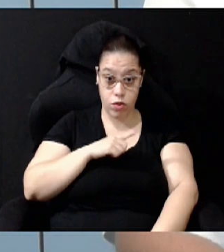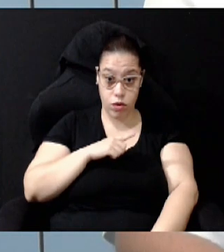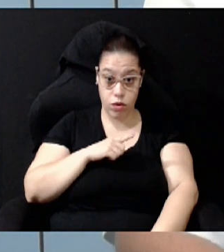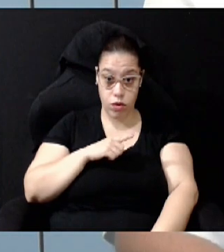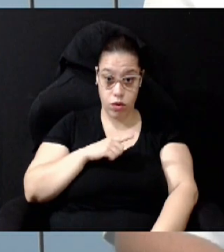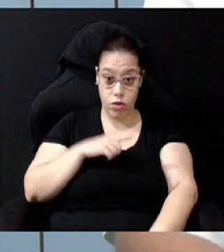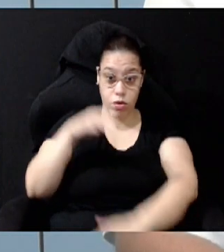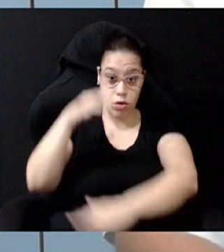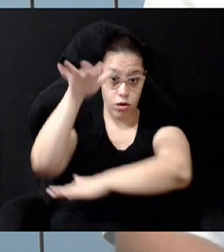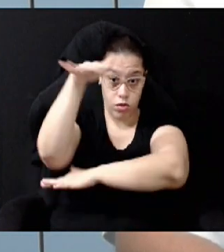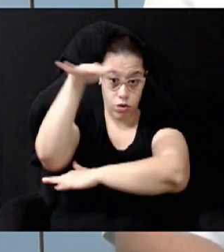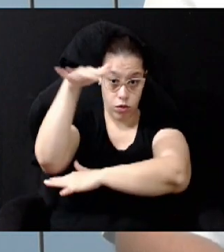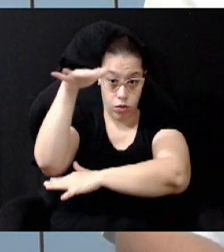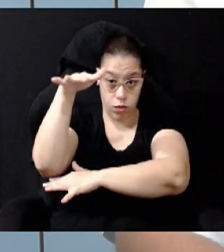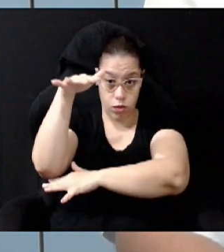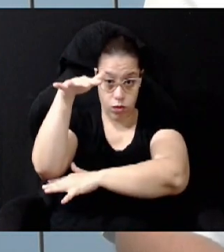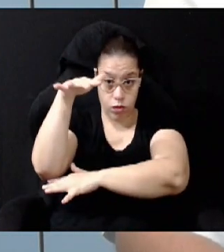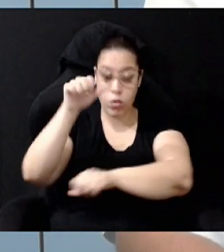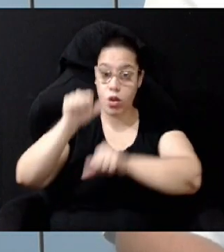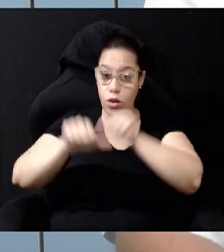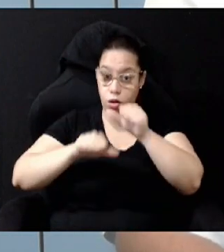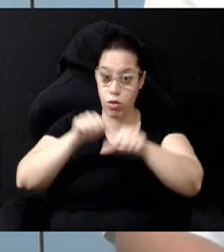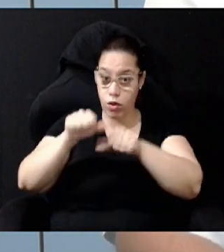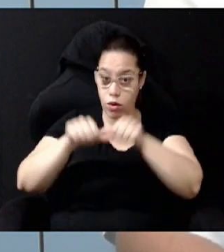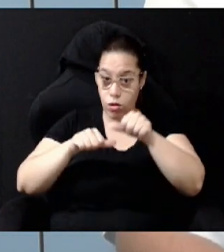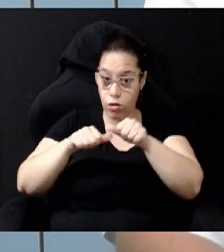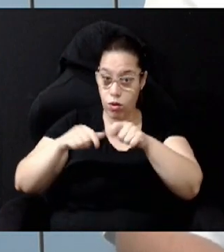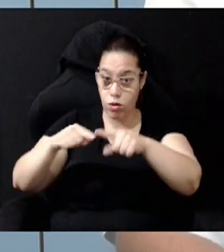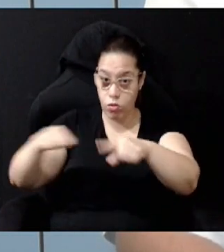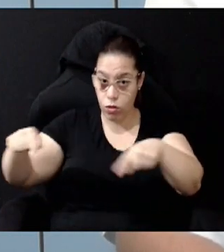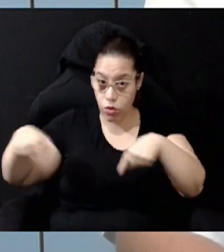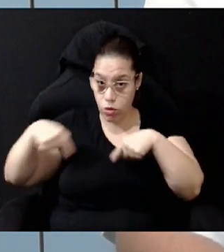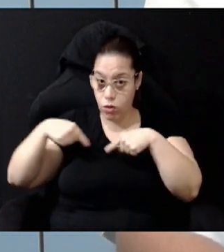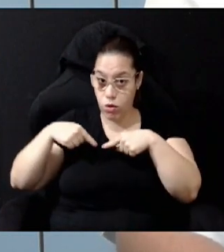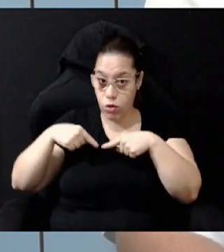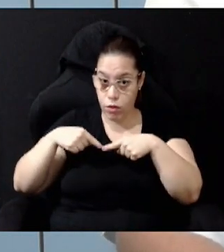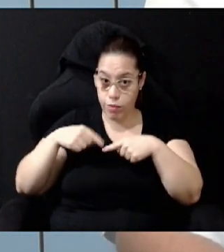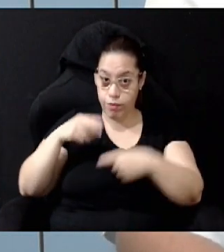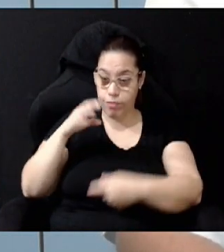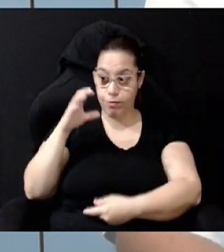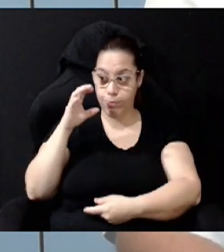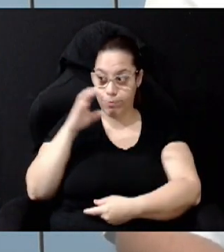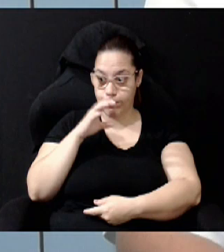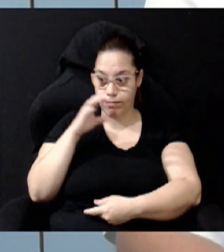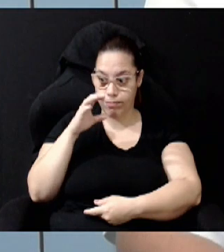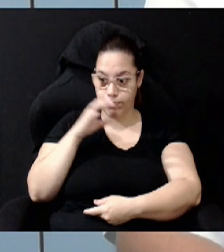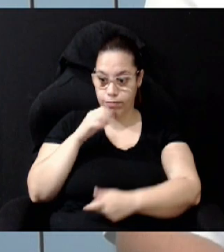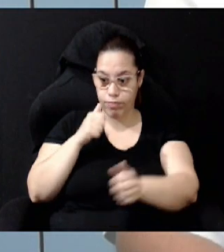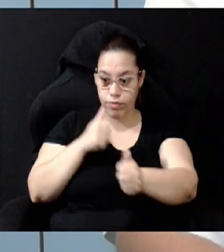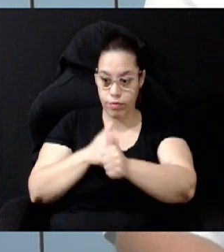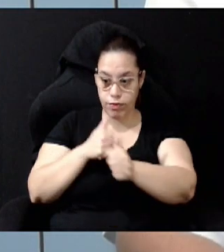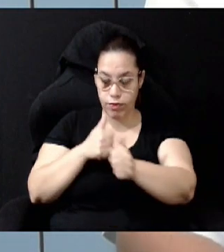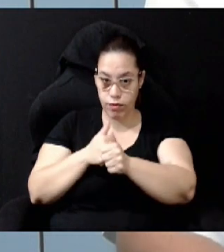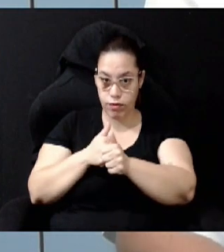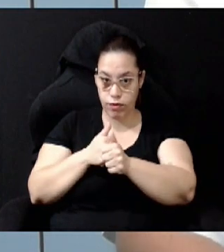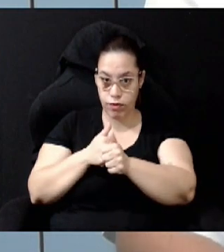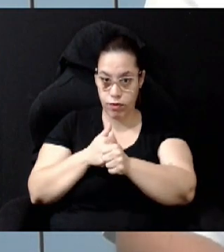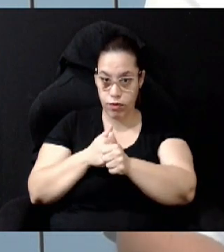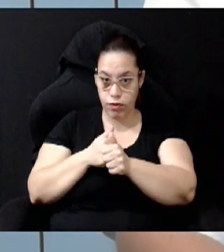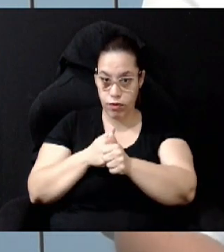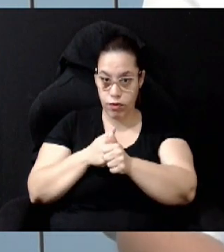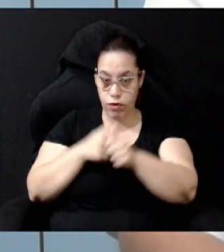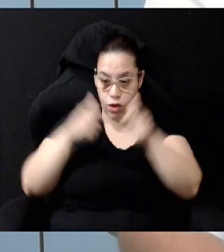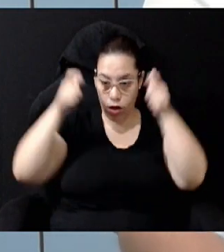que foi reformada numa região crítica da cidade, próximo ali à Princesa do Oeste, ali